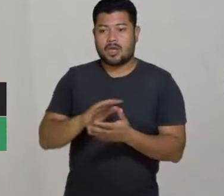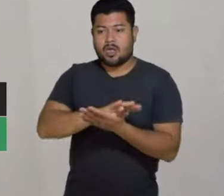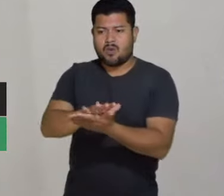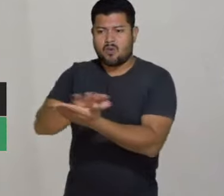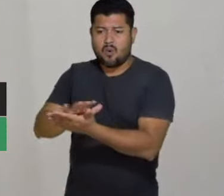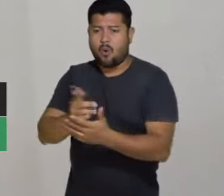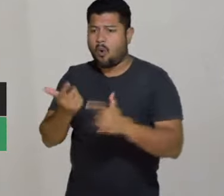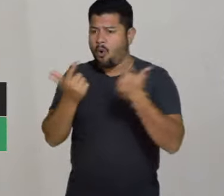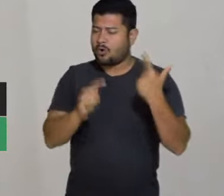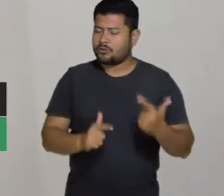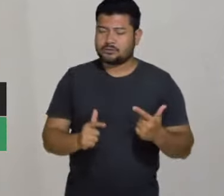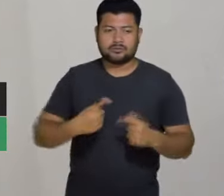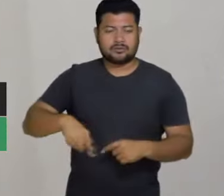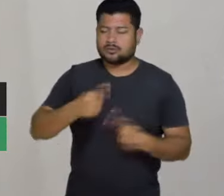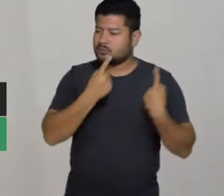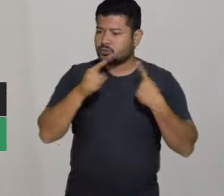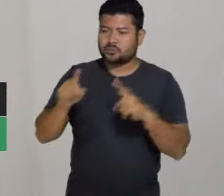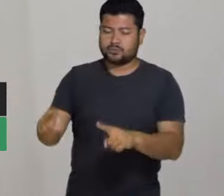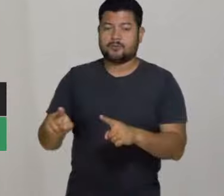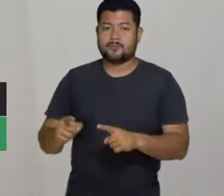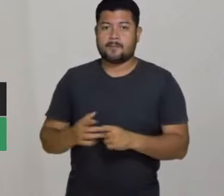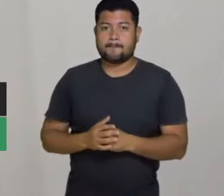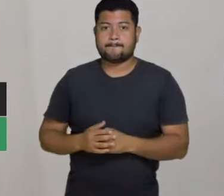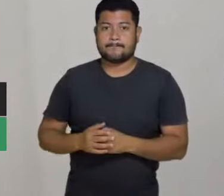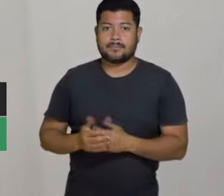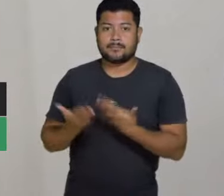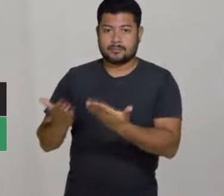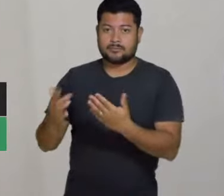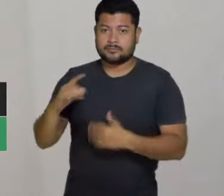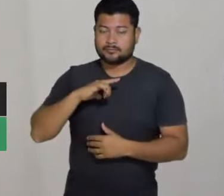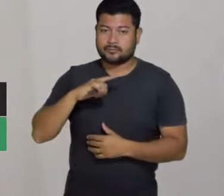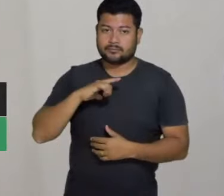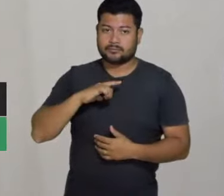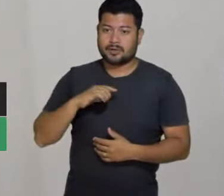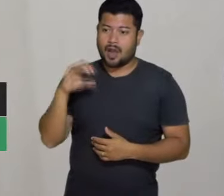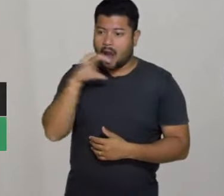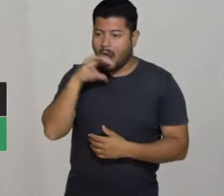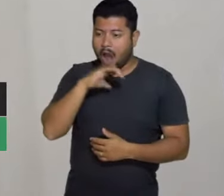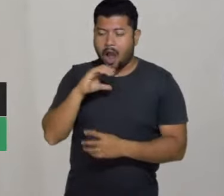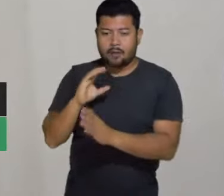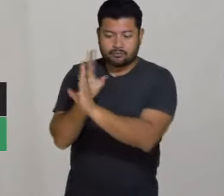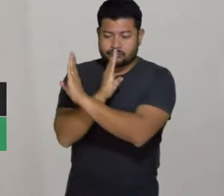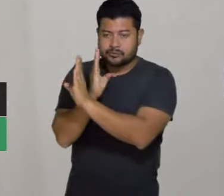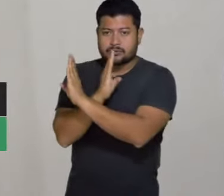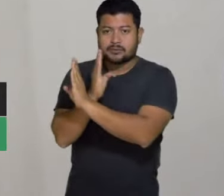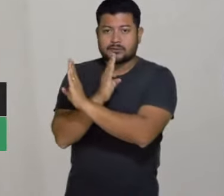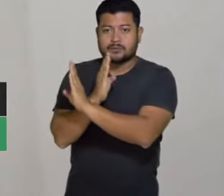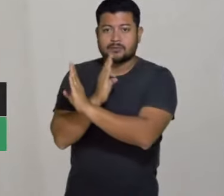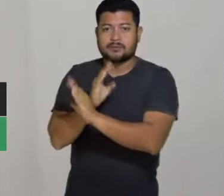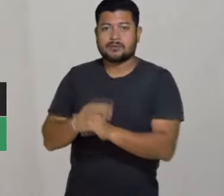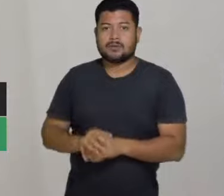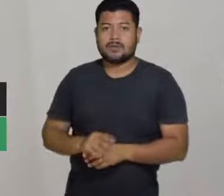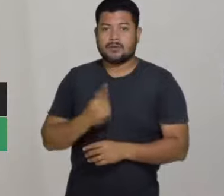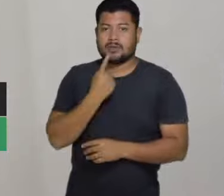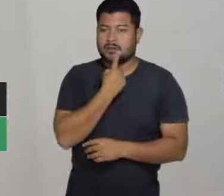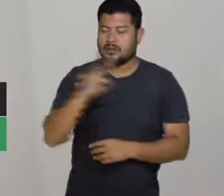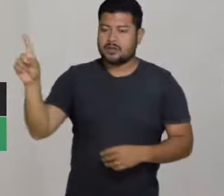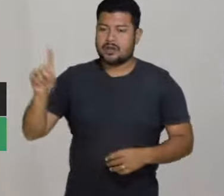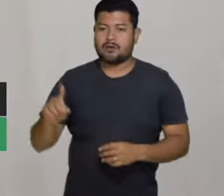apuradas e as providências cabíveis tomadas o mais breve possível, não ao crime de racismo.